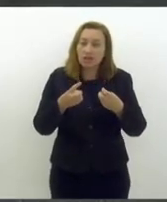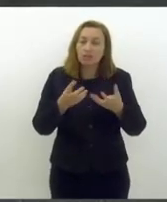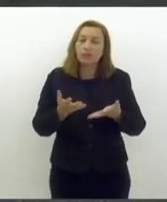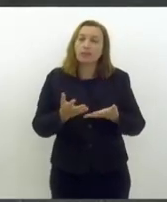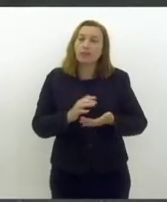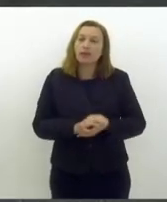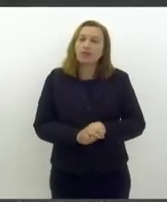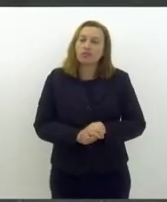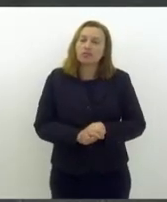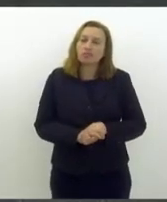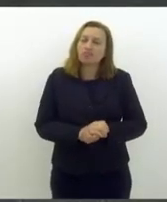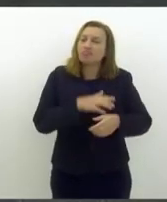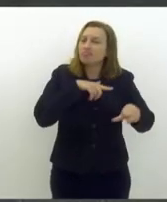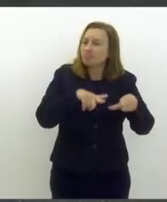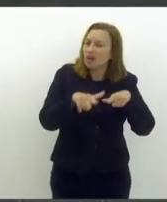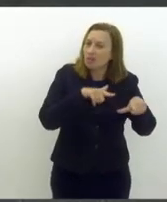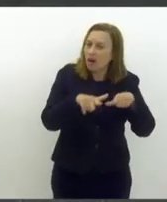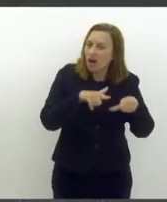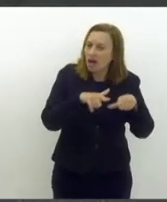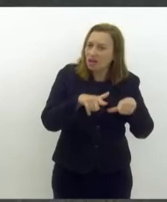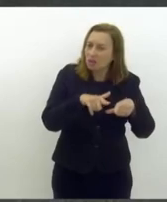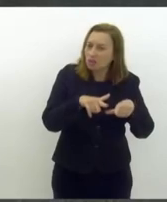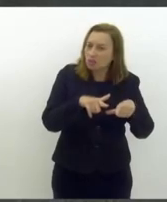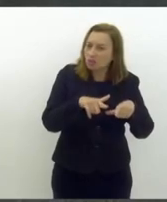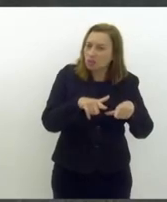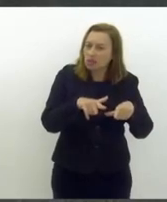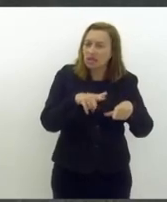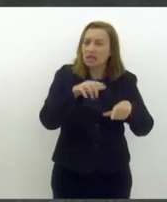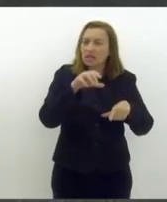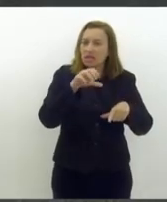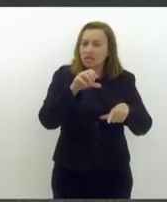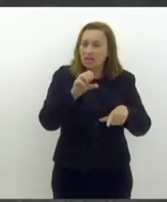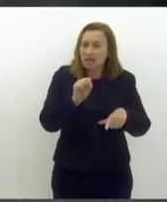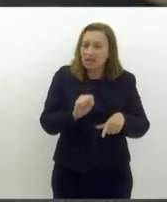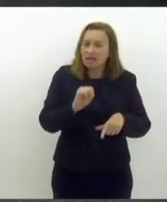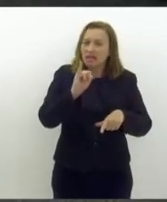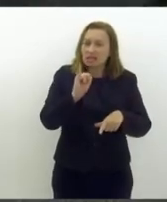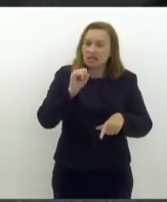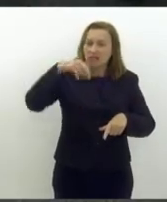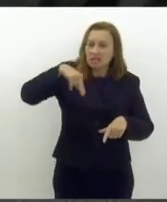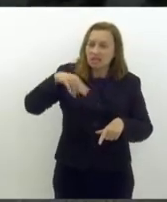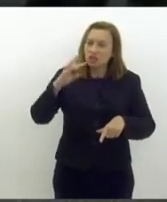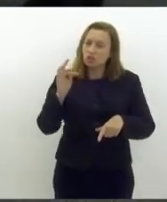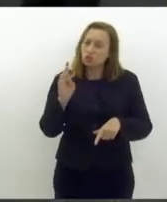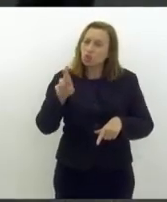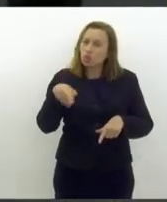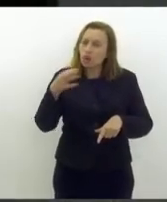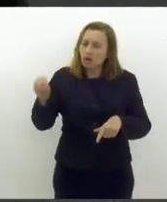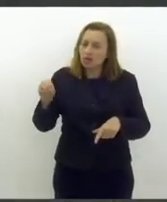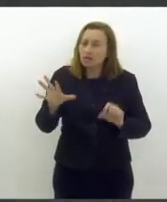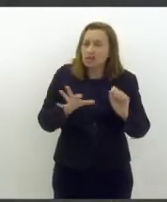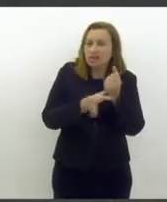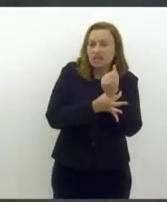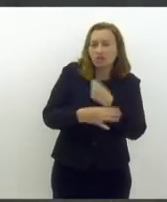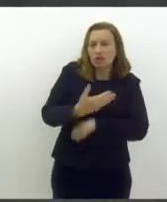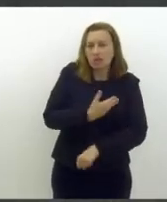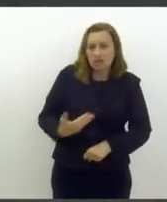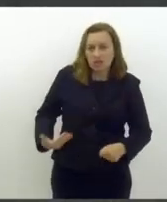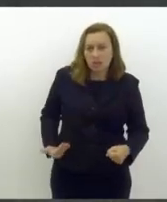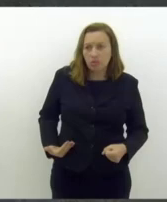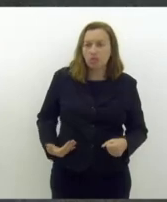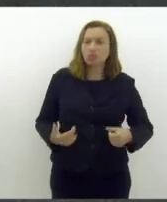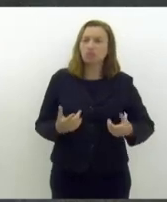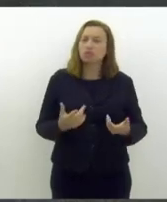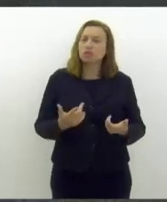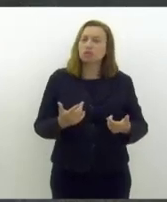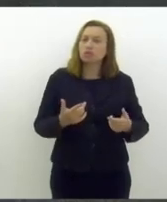que atuam no que a gente chama o cinturão de segurança pública de modo né a garantir uma